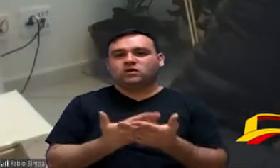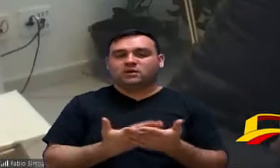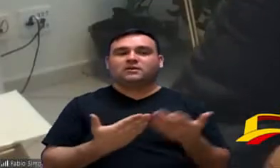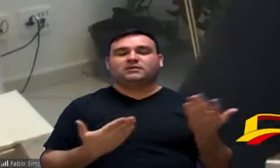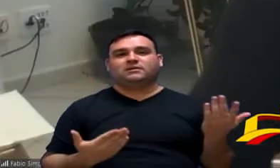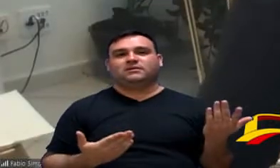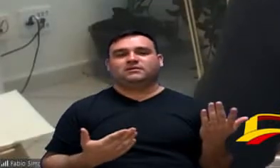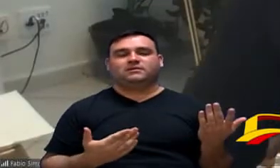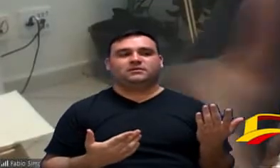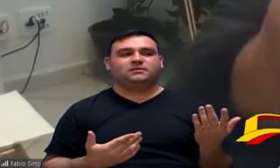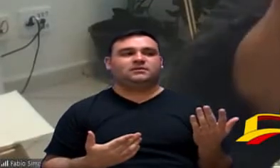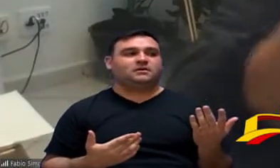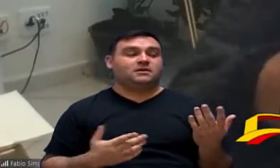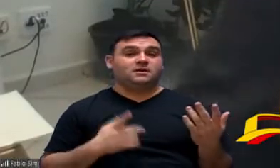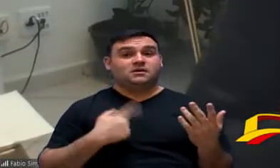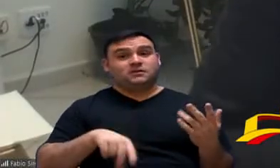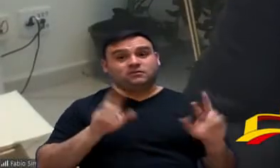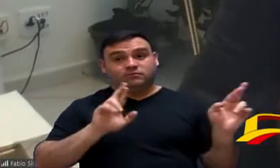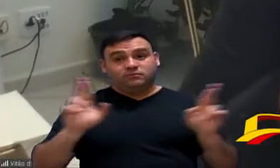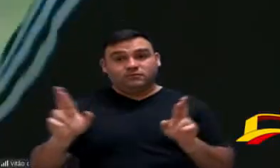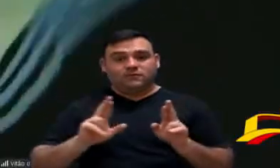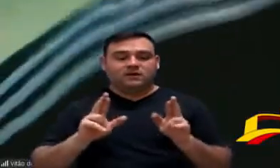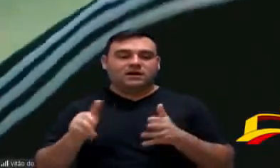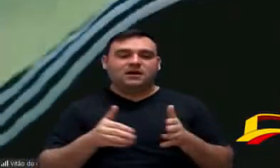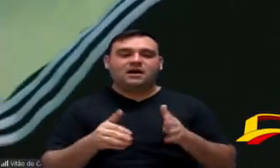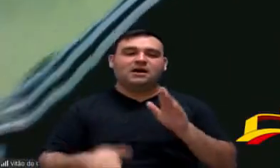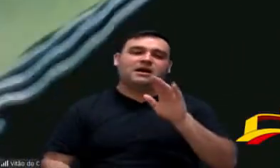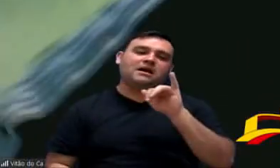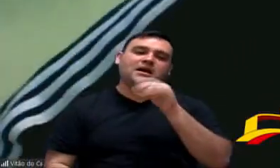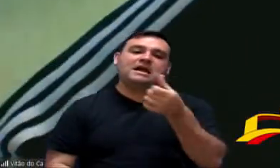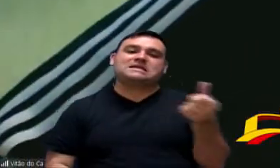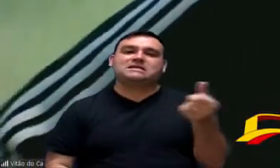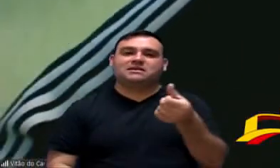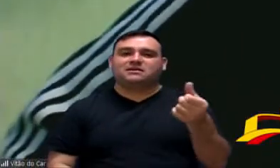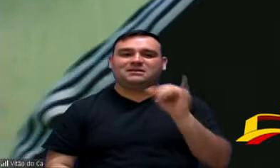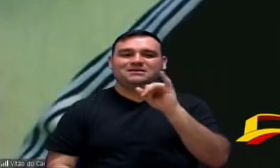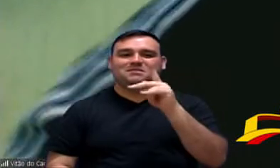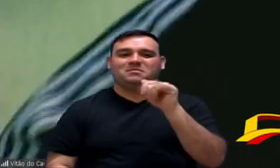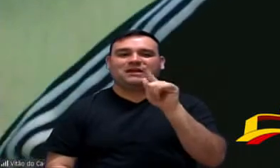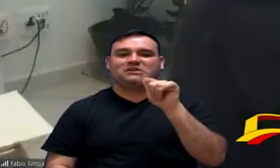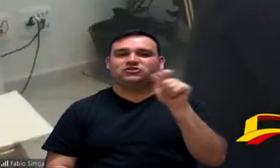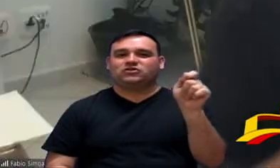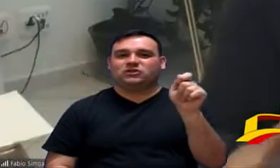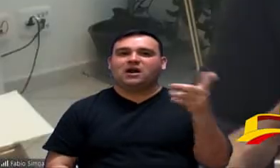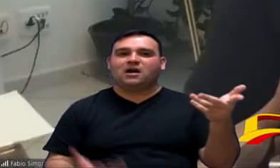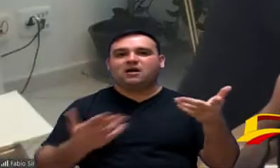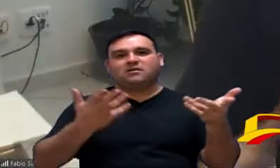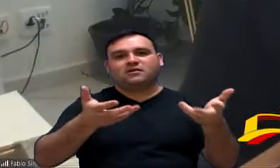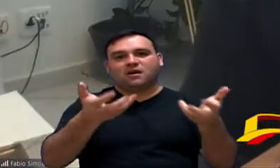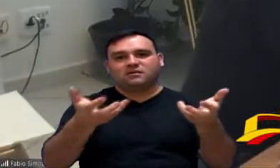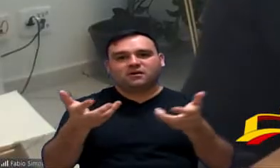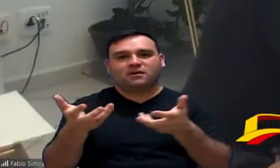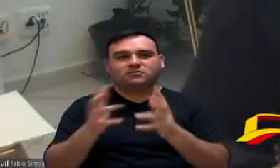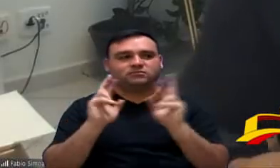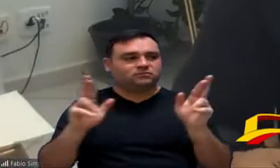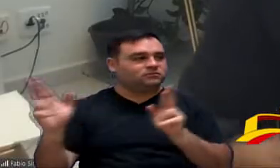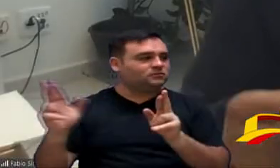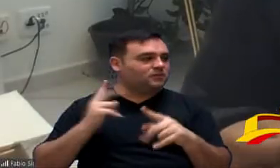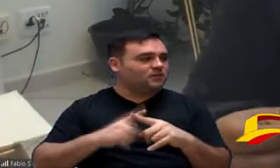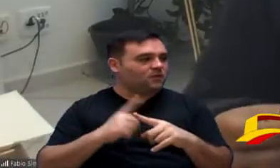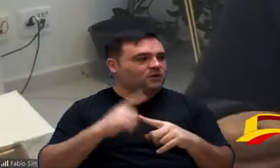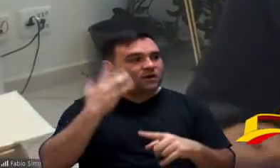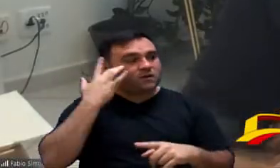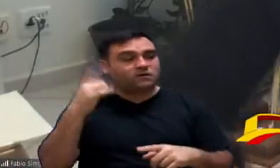patinhas. Esperamos que a estrada de patinhas. Né, Vitão, esperamos que a estrada de patinhas agora saia do papel, né? Eu acho que isso daí